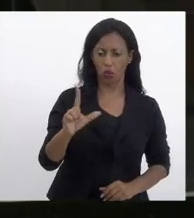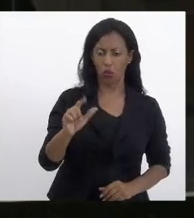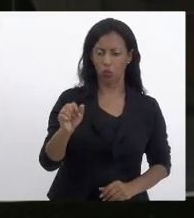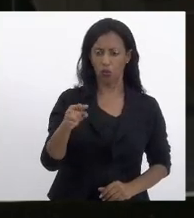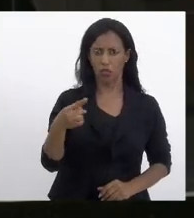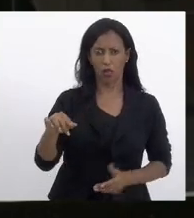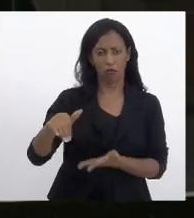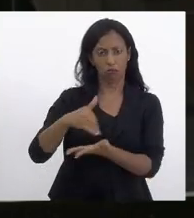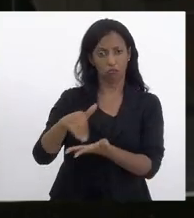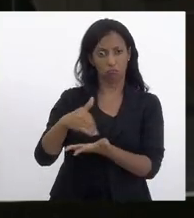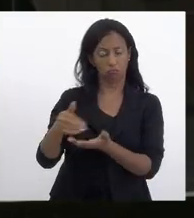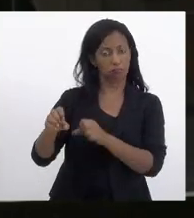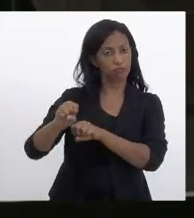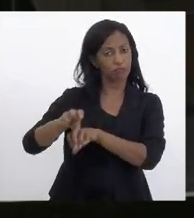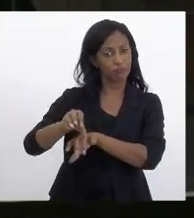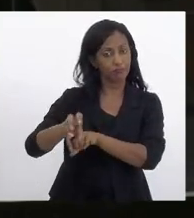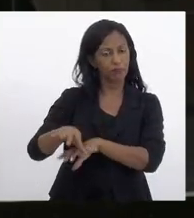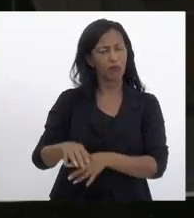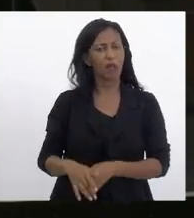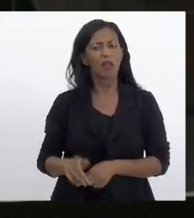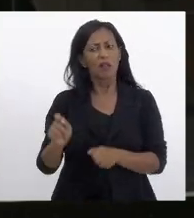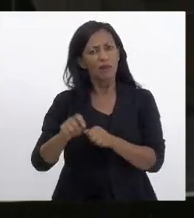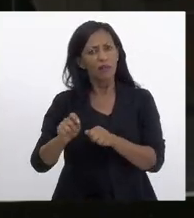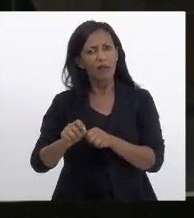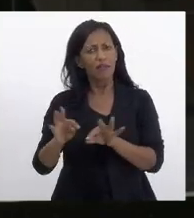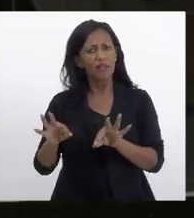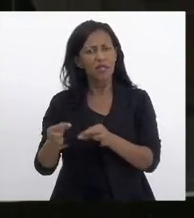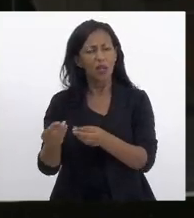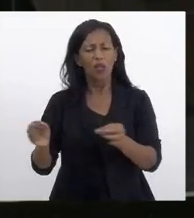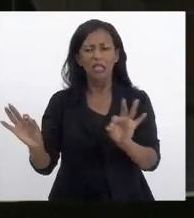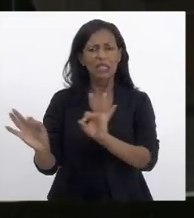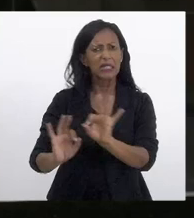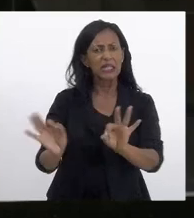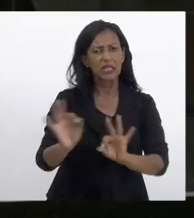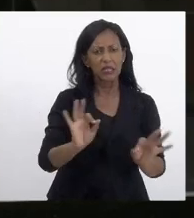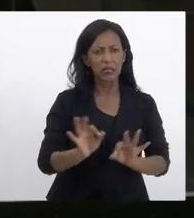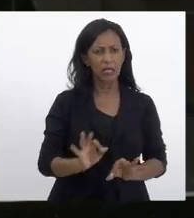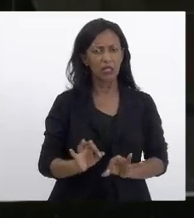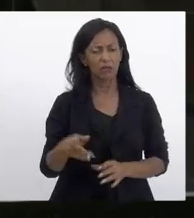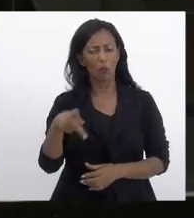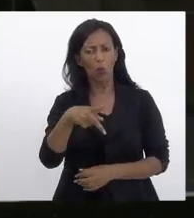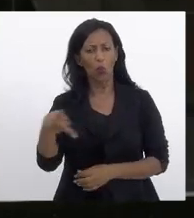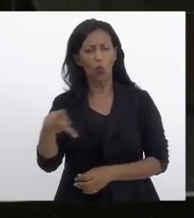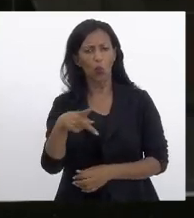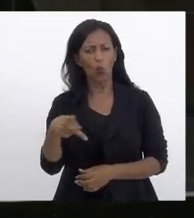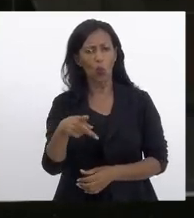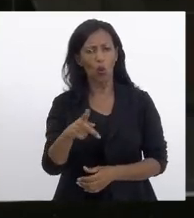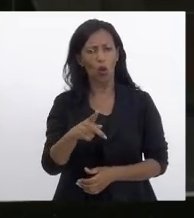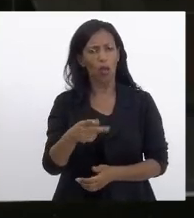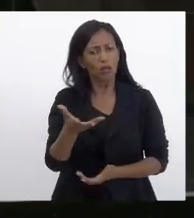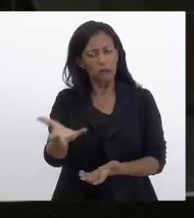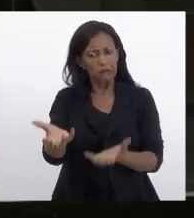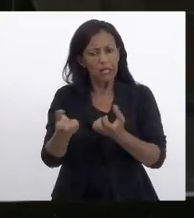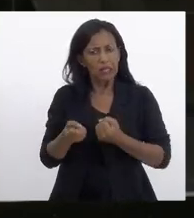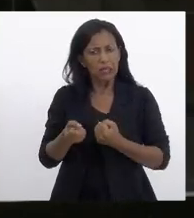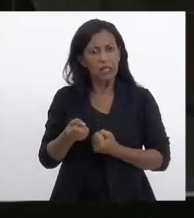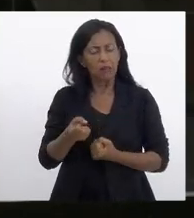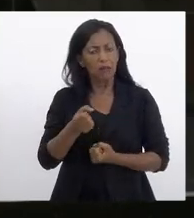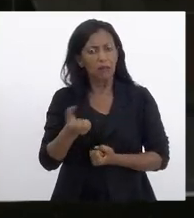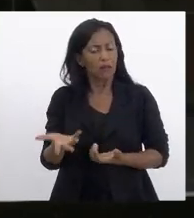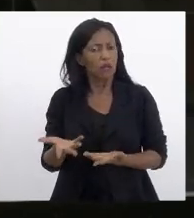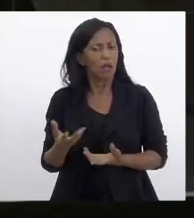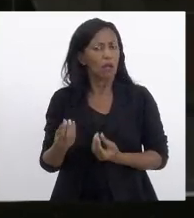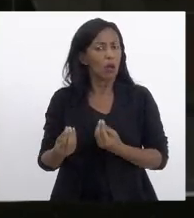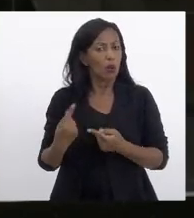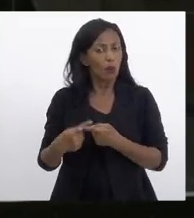seguramente, vai fazer com que praticamente ninguém do magistério seja ressarcido. Porque a maioria